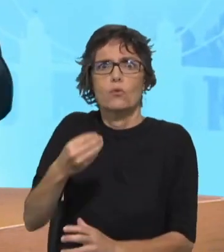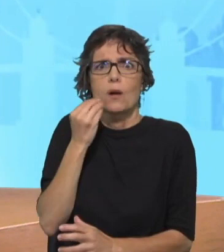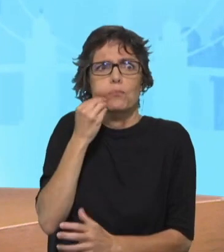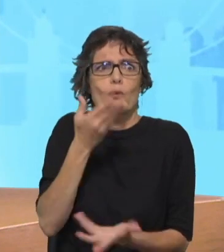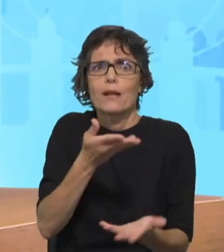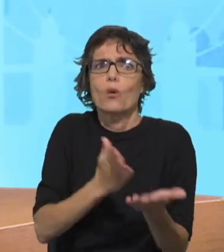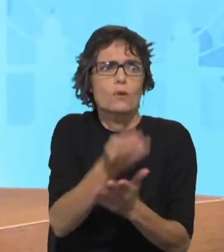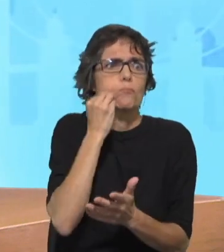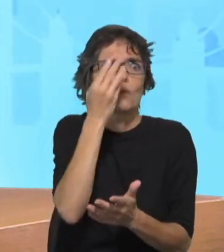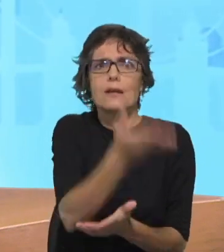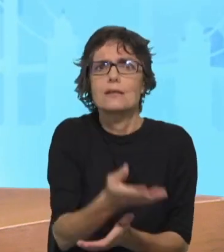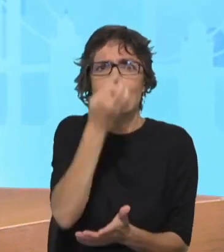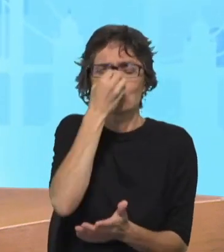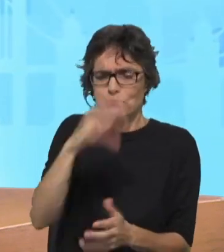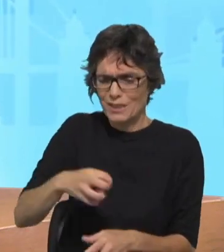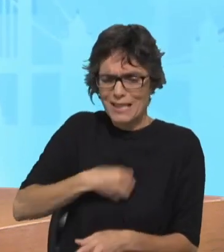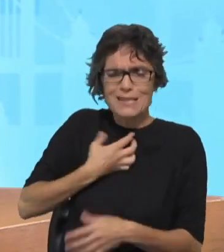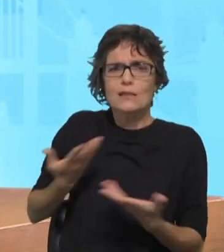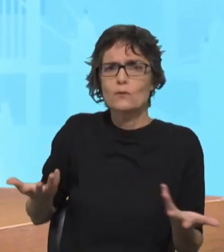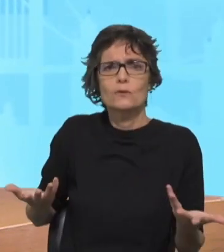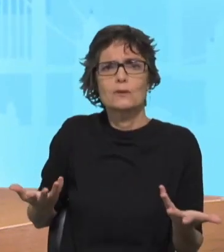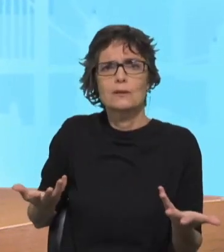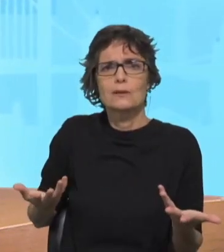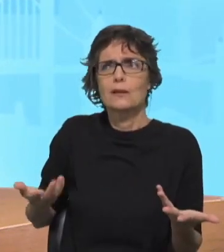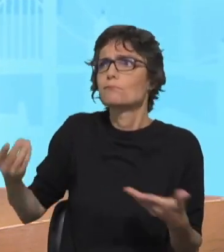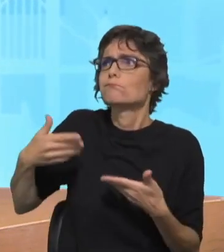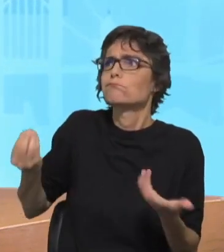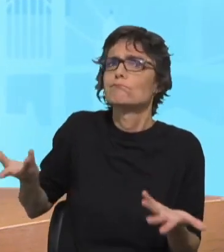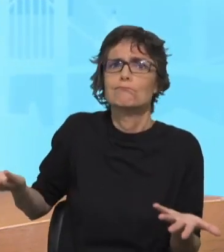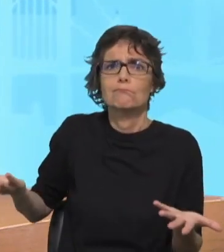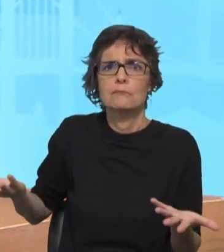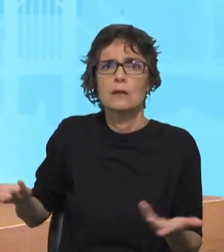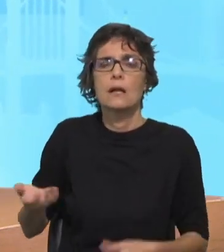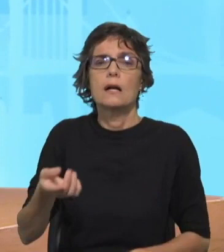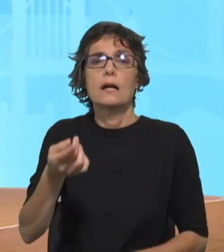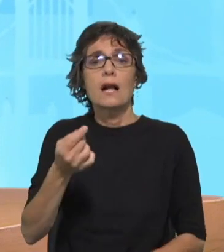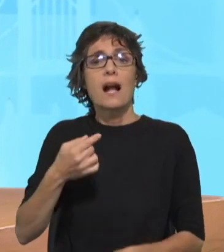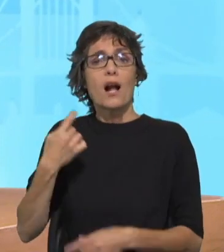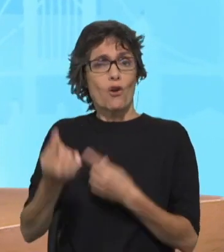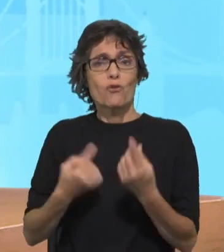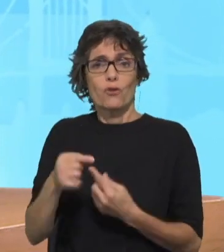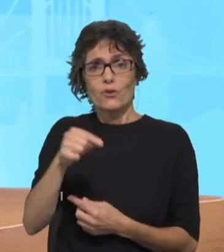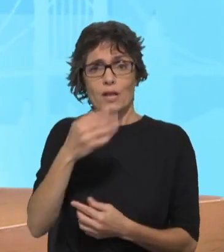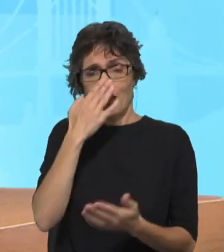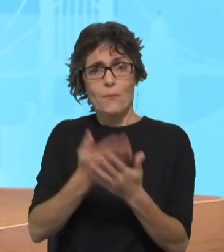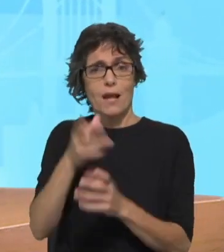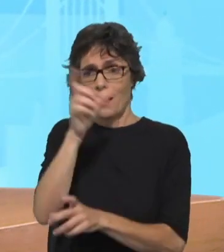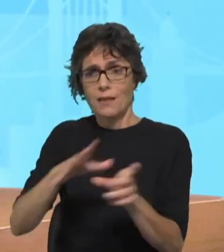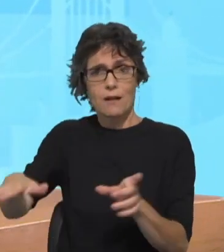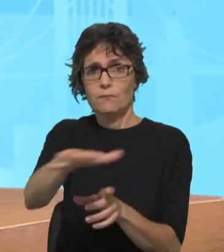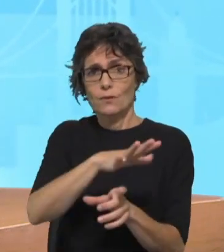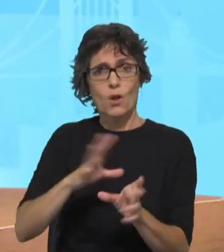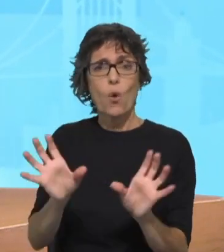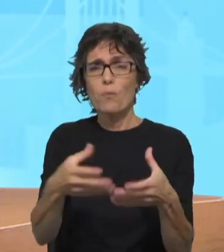perseguidos, como estariam abandonados, sós, sem ninguém que os socorresse. E muitas vezes estamos a falar de populações que são também de